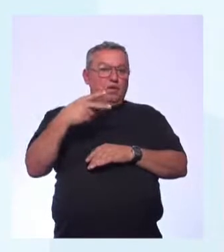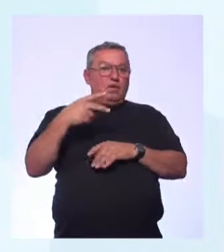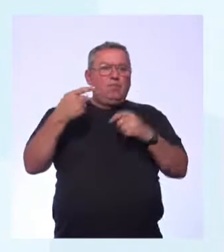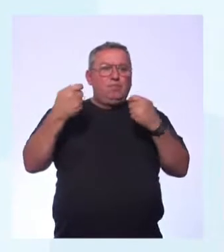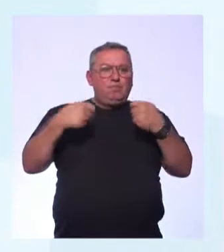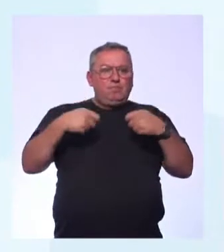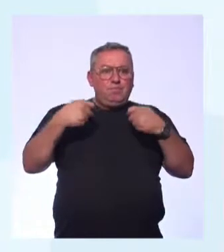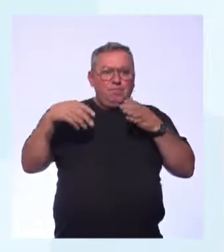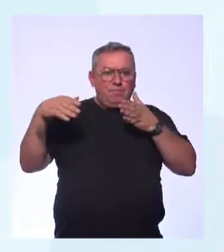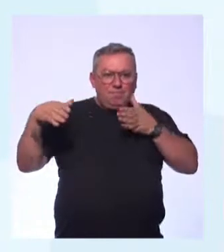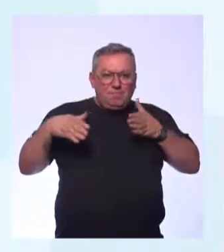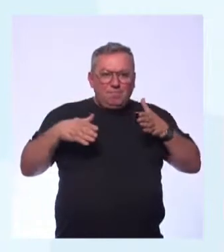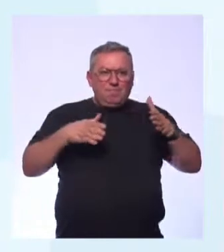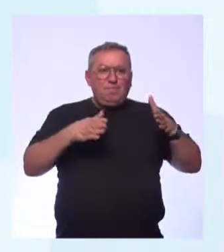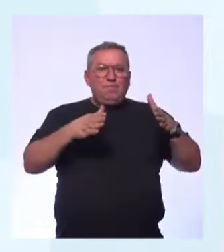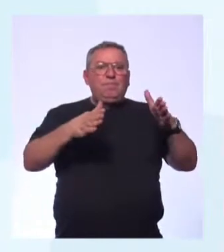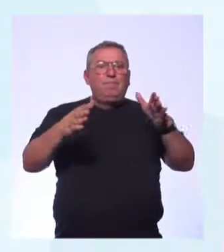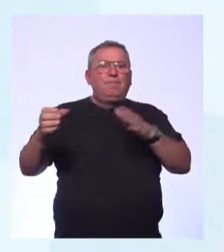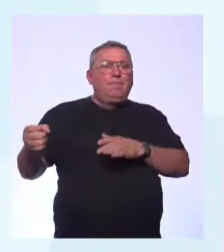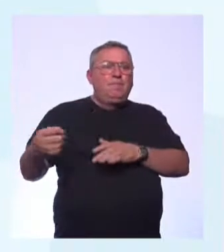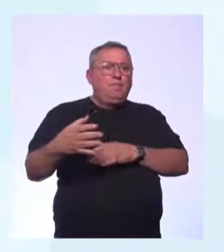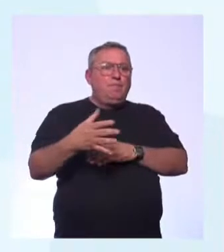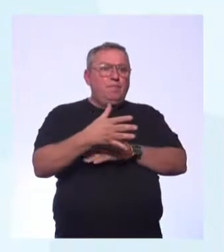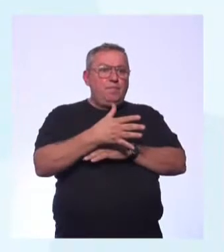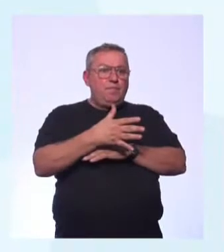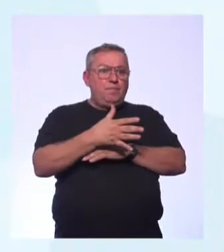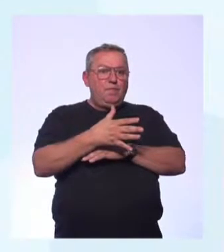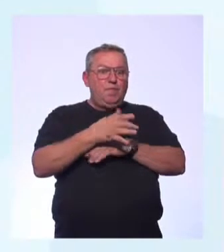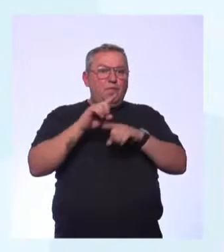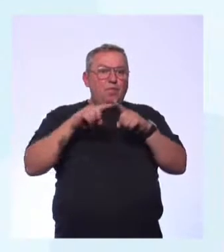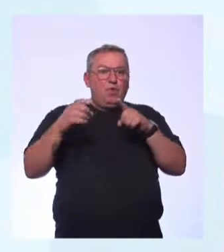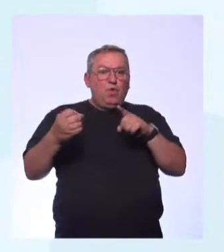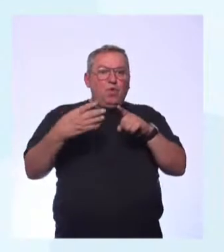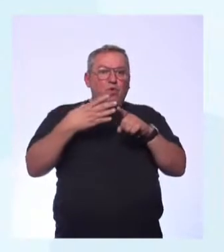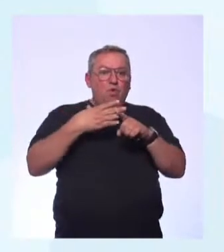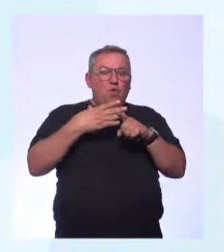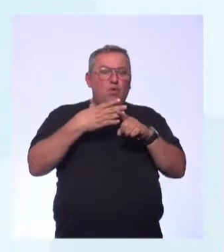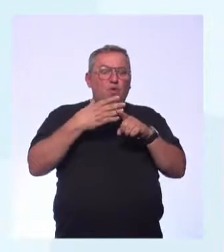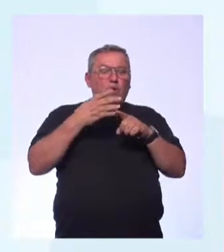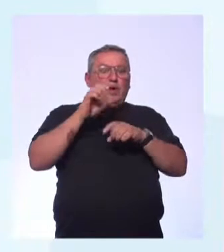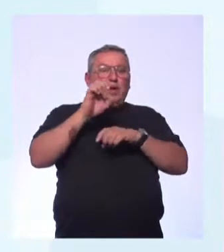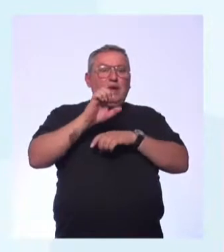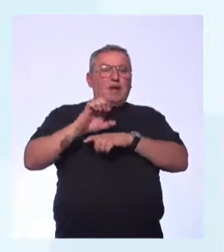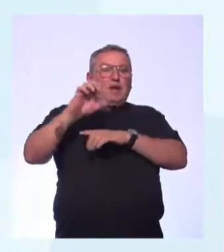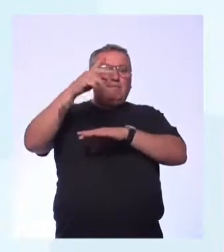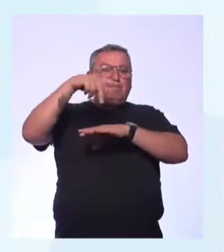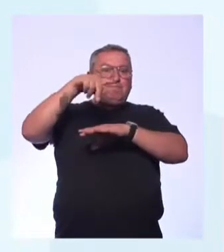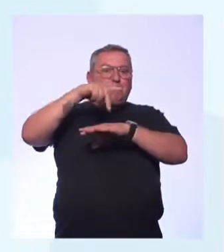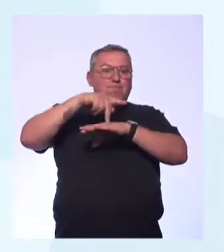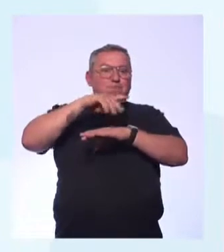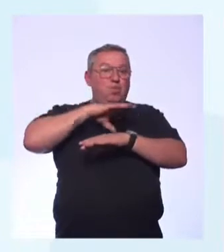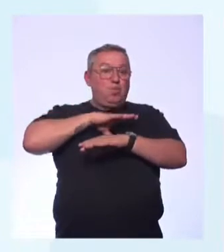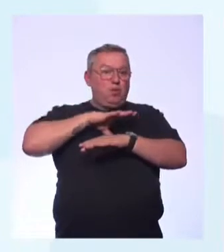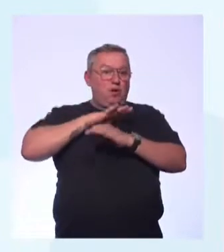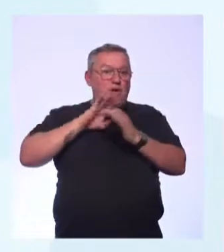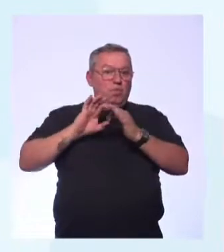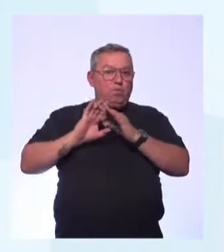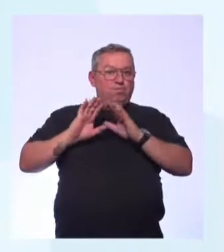1822, precisaria de novos caminhos para o recém-Estado Livre de